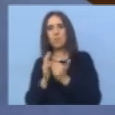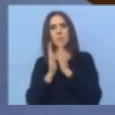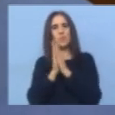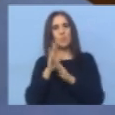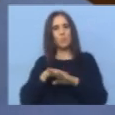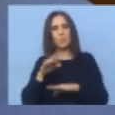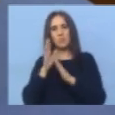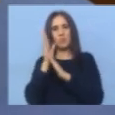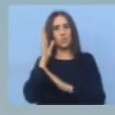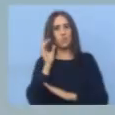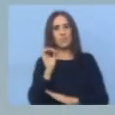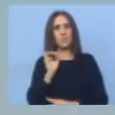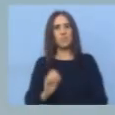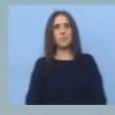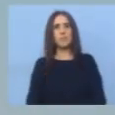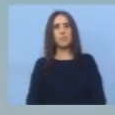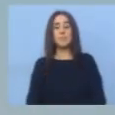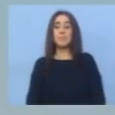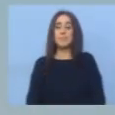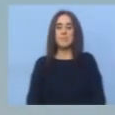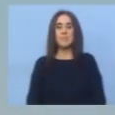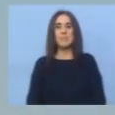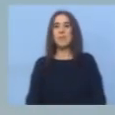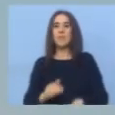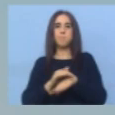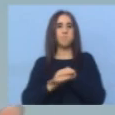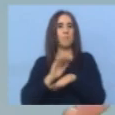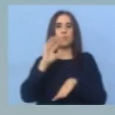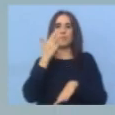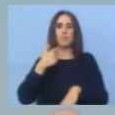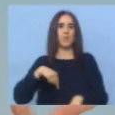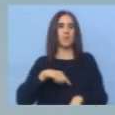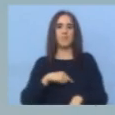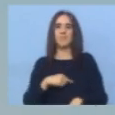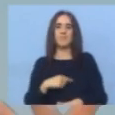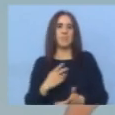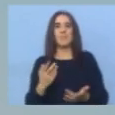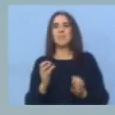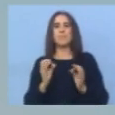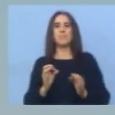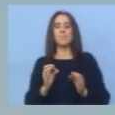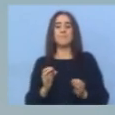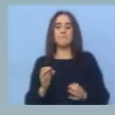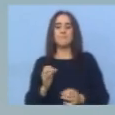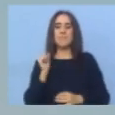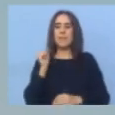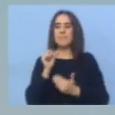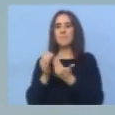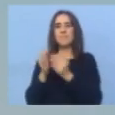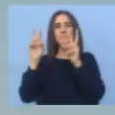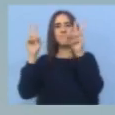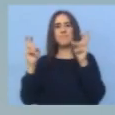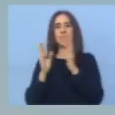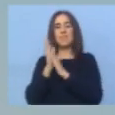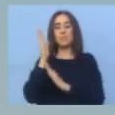que é, digamos, a blasfémia maior que nós podemos cometer é, portanto, matar em nome de Deus. E o Papa é muito